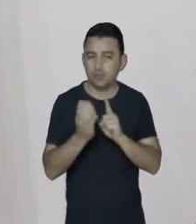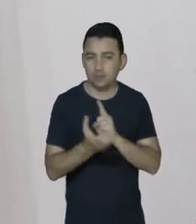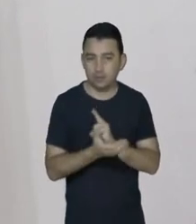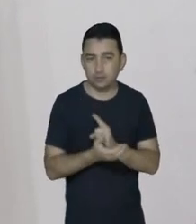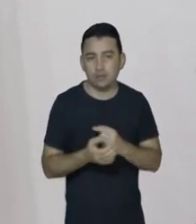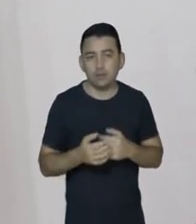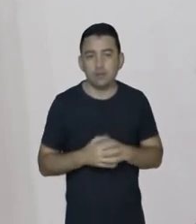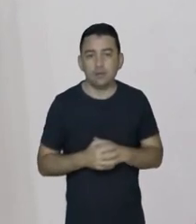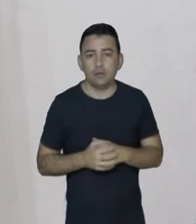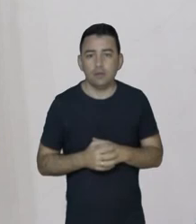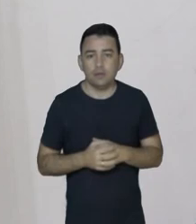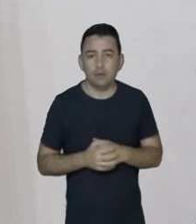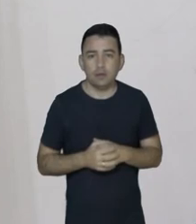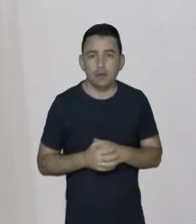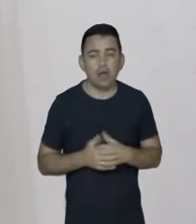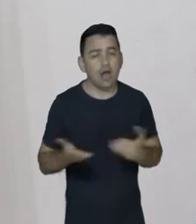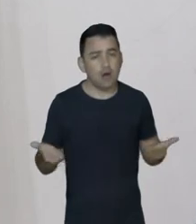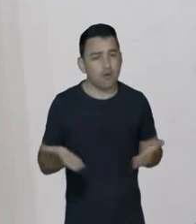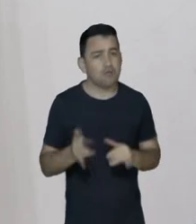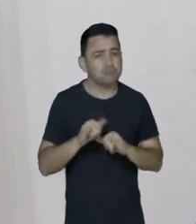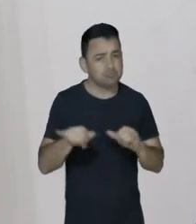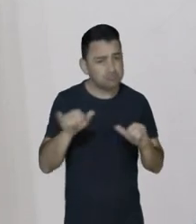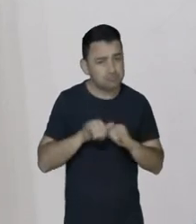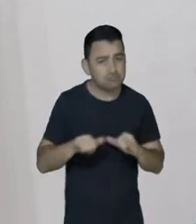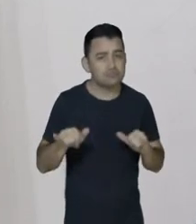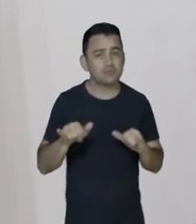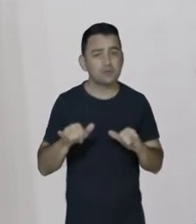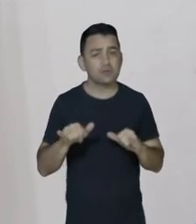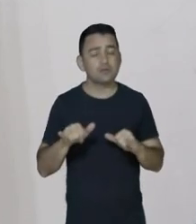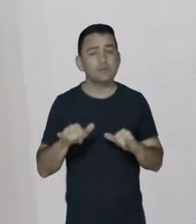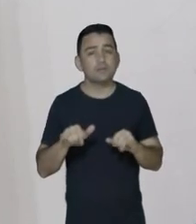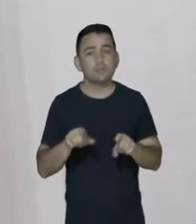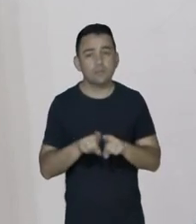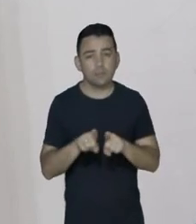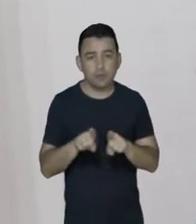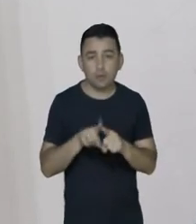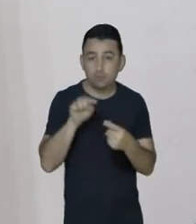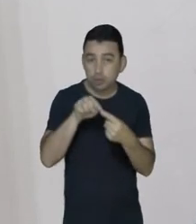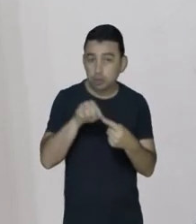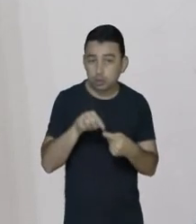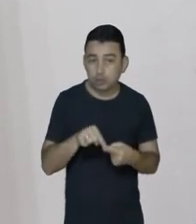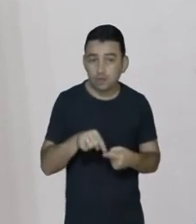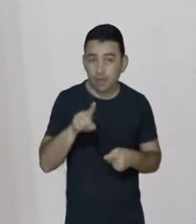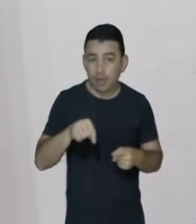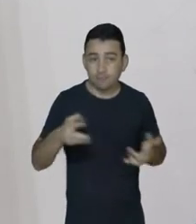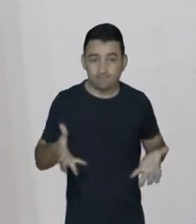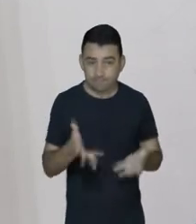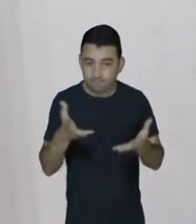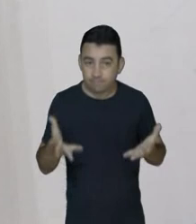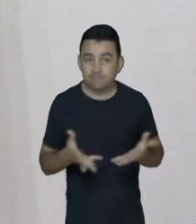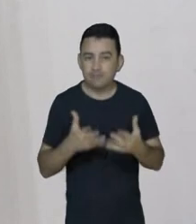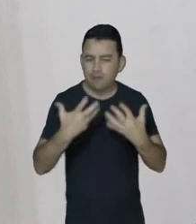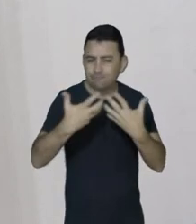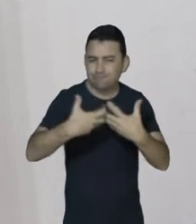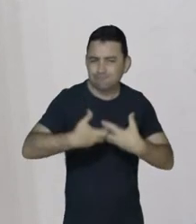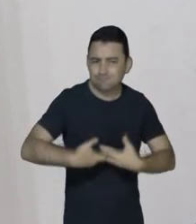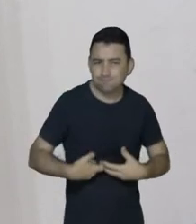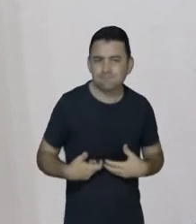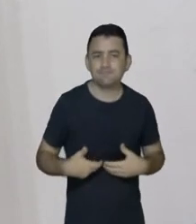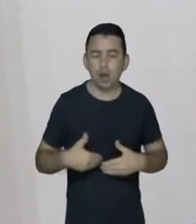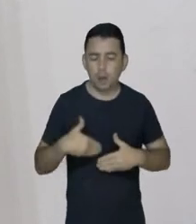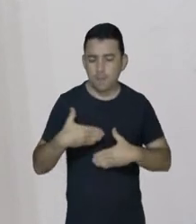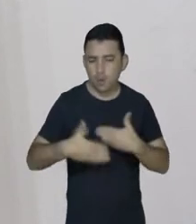finalidade incentivar e publicizar ações que sirvam de inspiração para o eficiente funcionamento dos processos